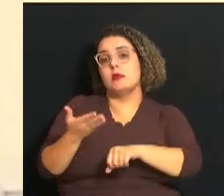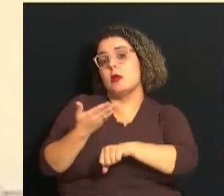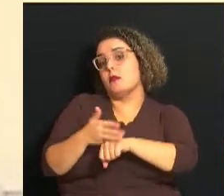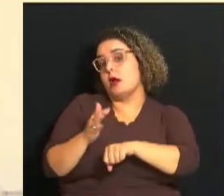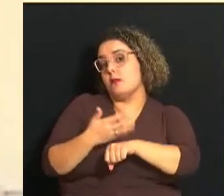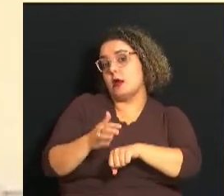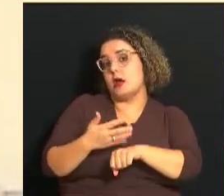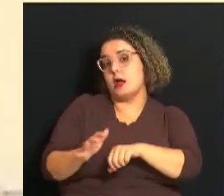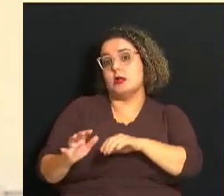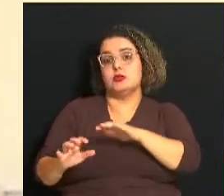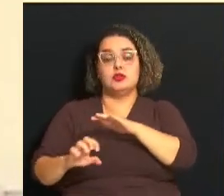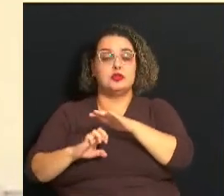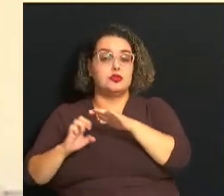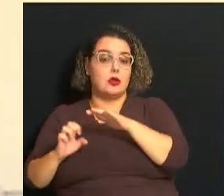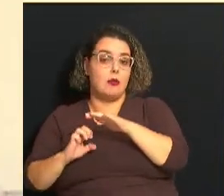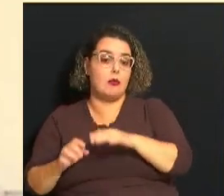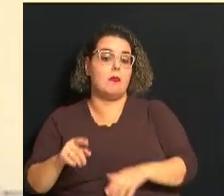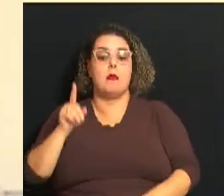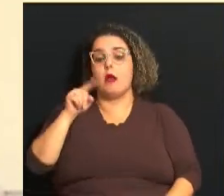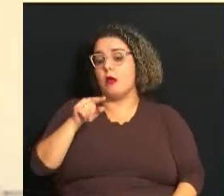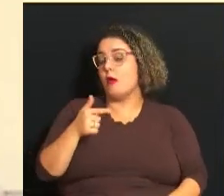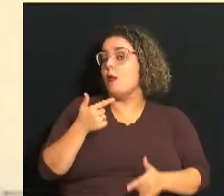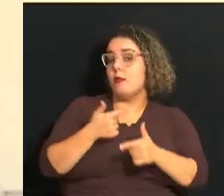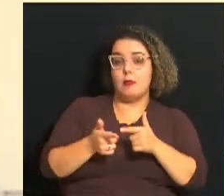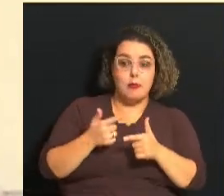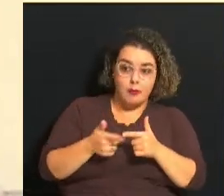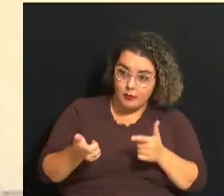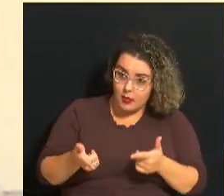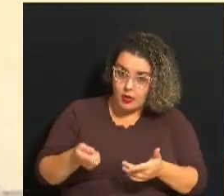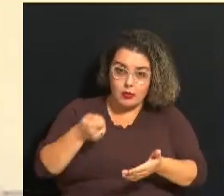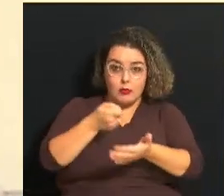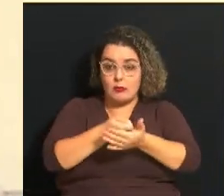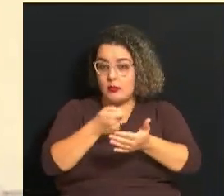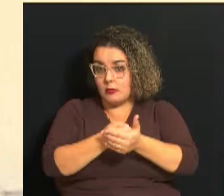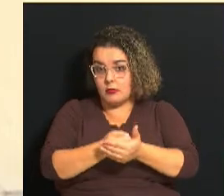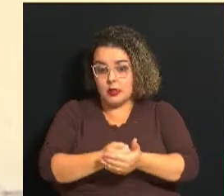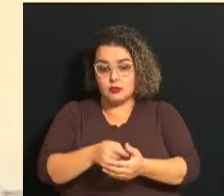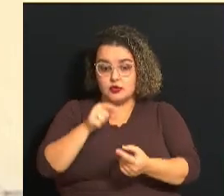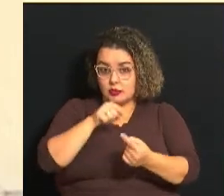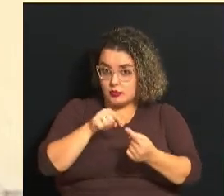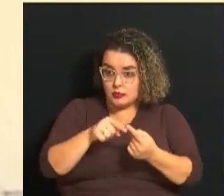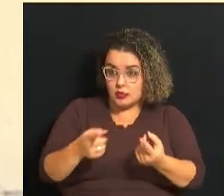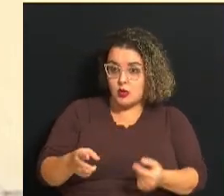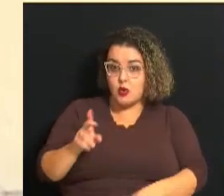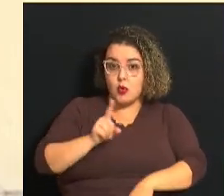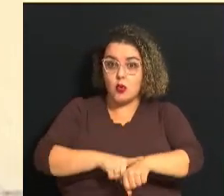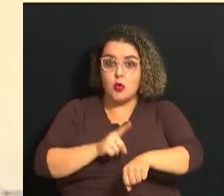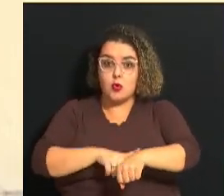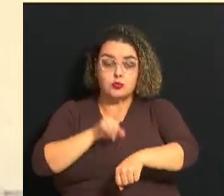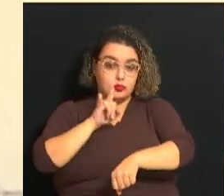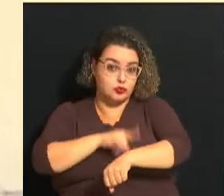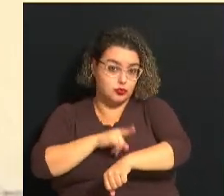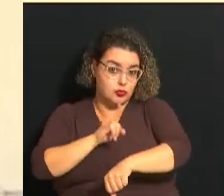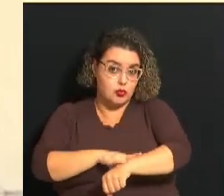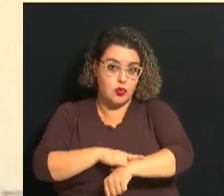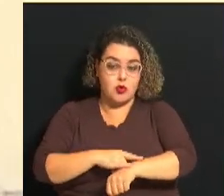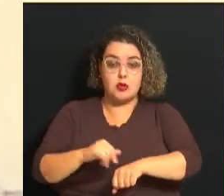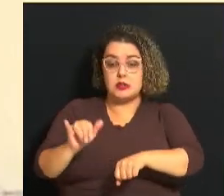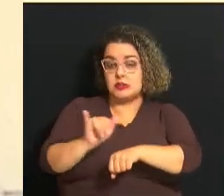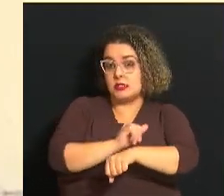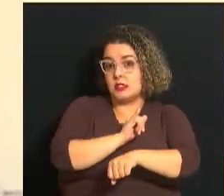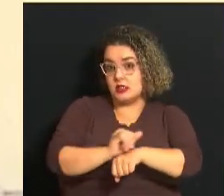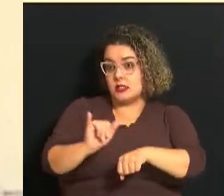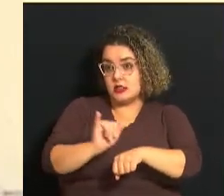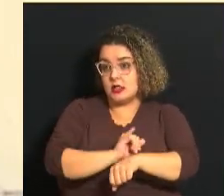é isso aí é um problema cumprimento de metas tempo de utilização de banheiro método de trabalho o mesmo